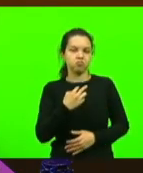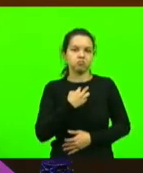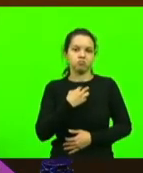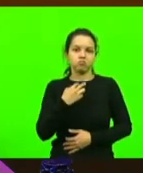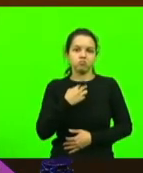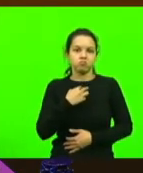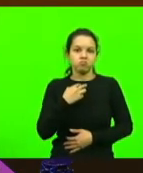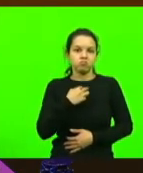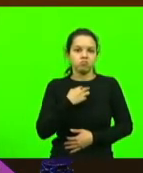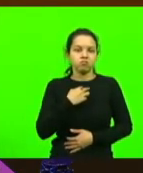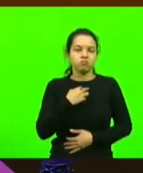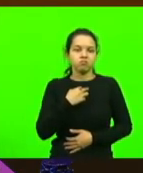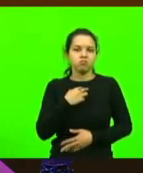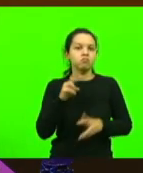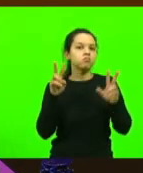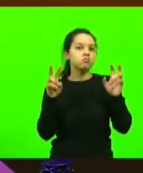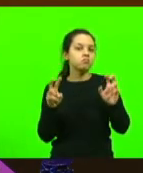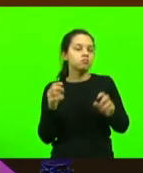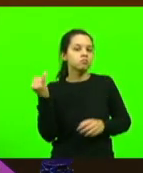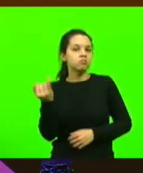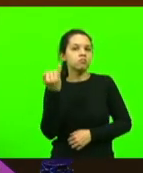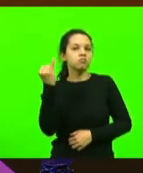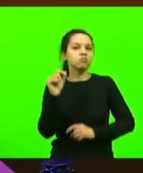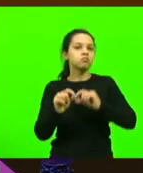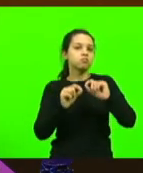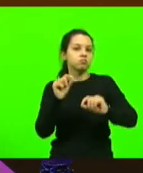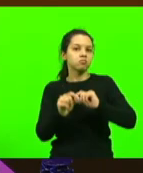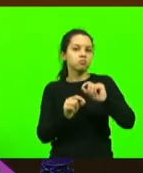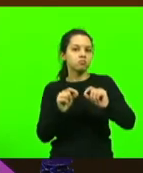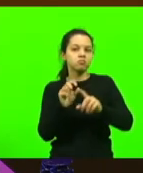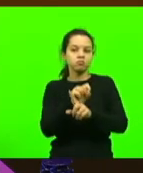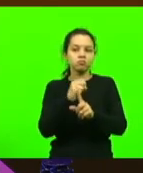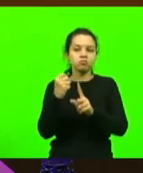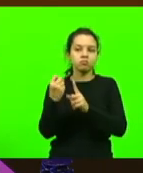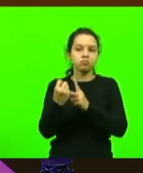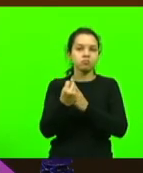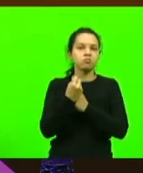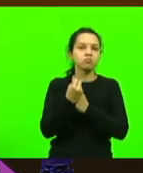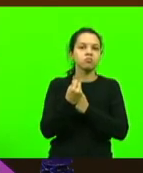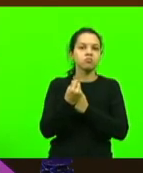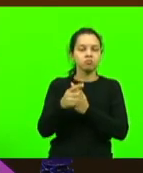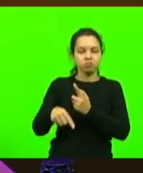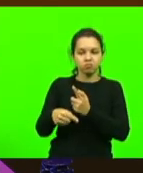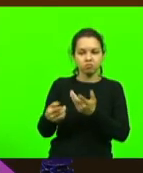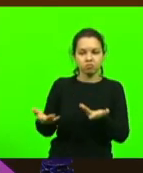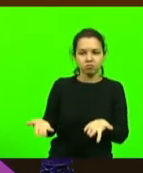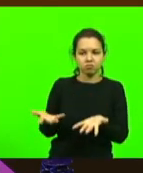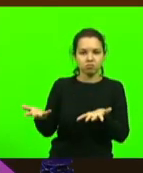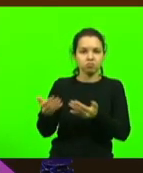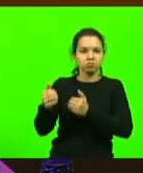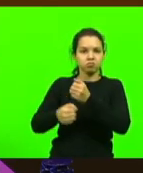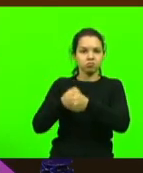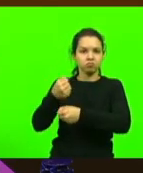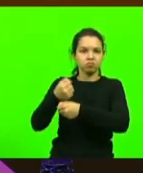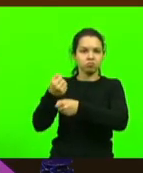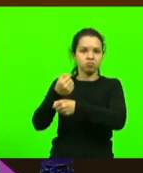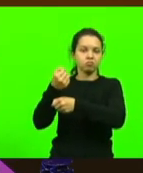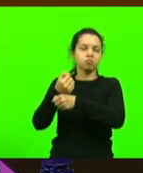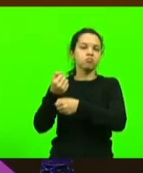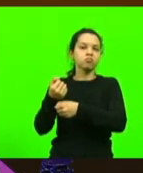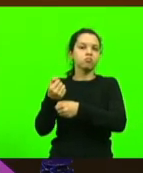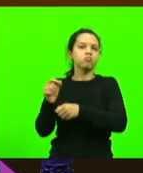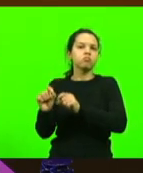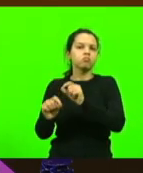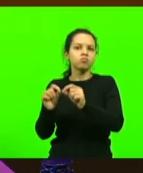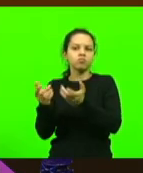Grandes Questões é que tipo de sociedade nós queremos construir Oi e esse é o a ideia subjacente